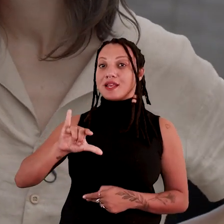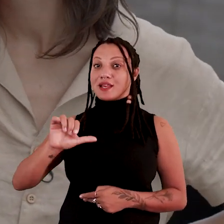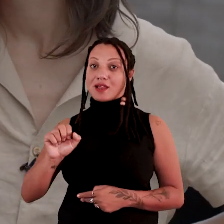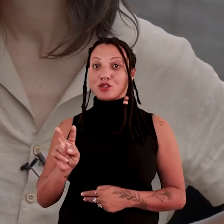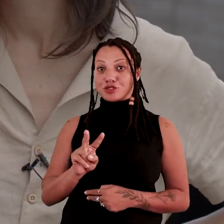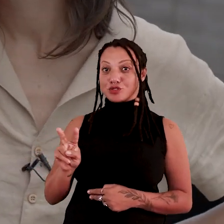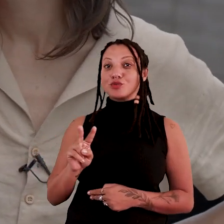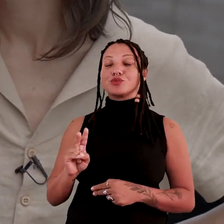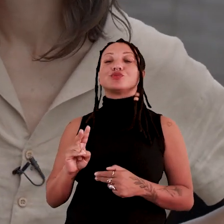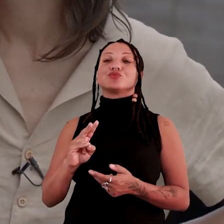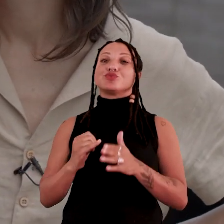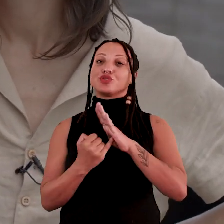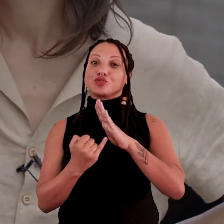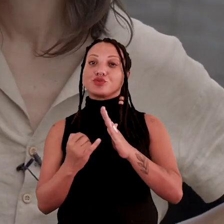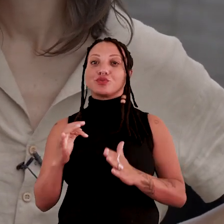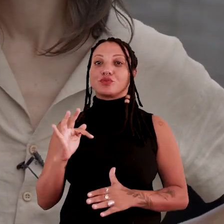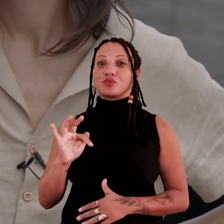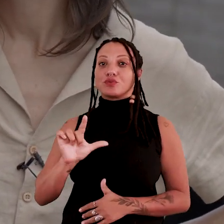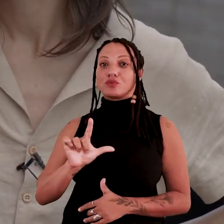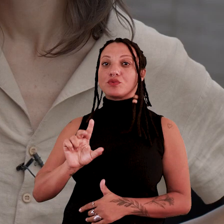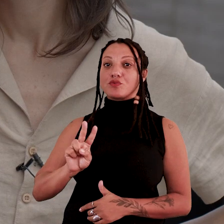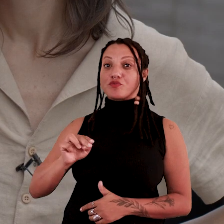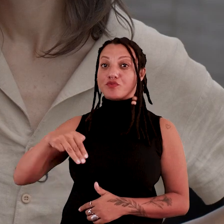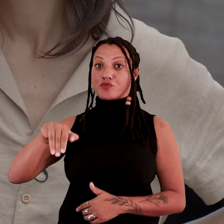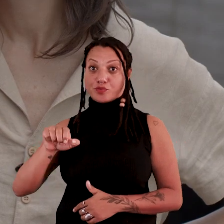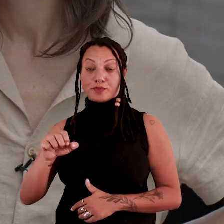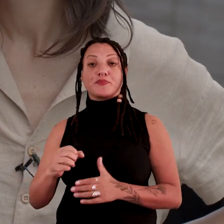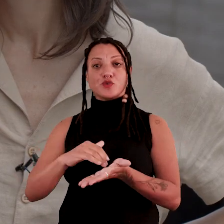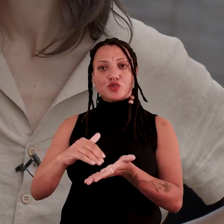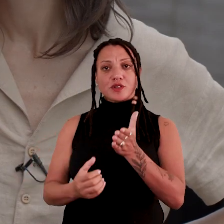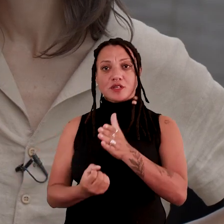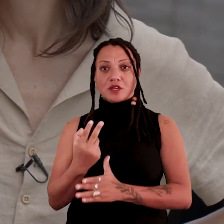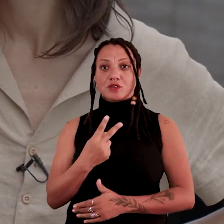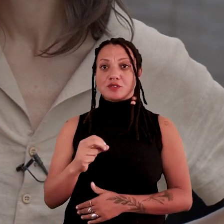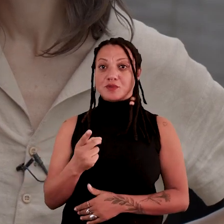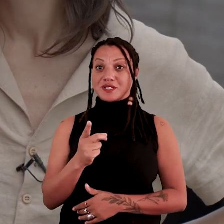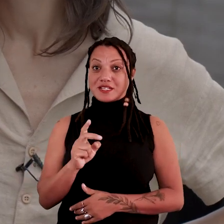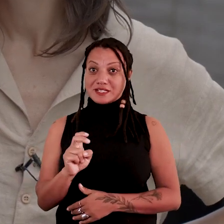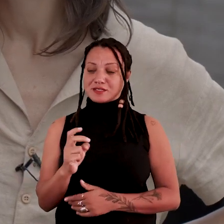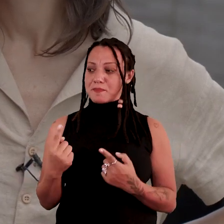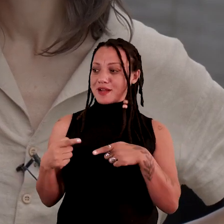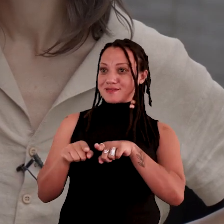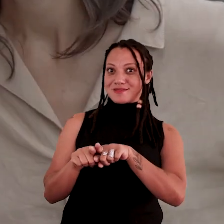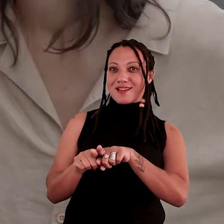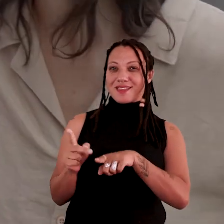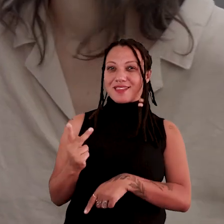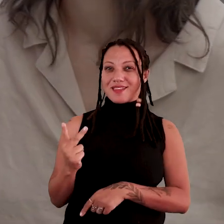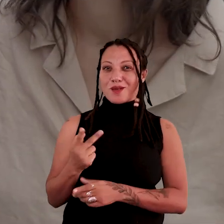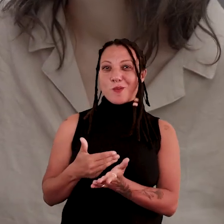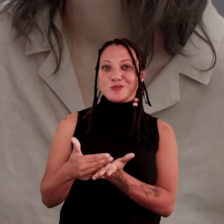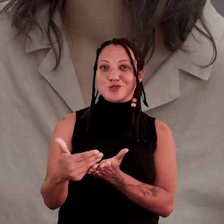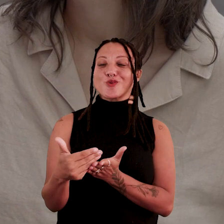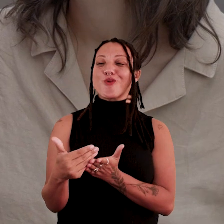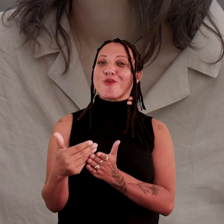parceria que eu e a Noélia começamos a partir de projetos conjuntos, algumas consultorias, e